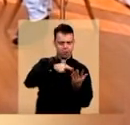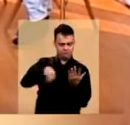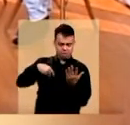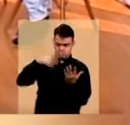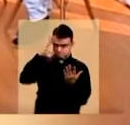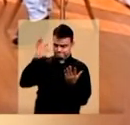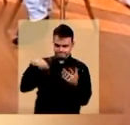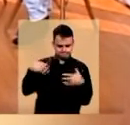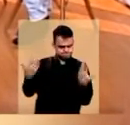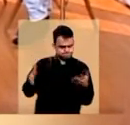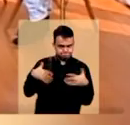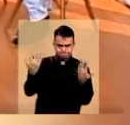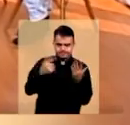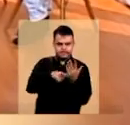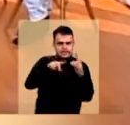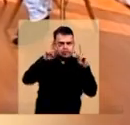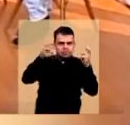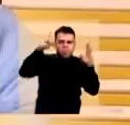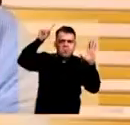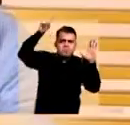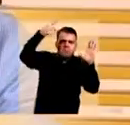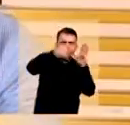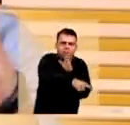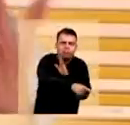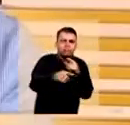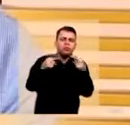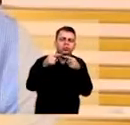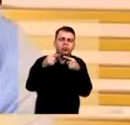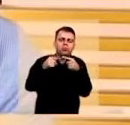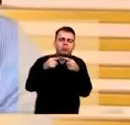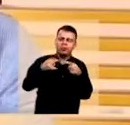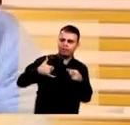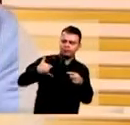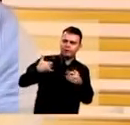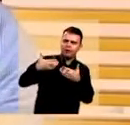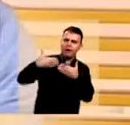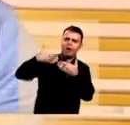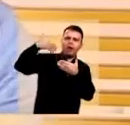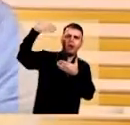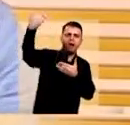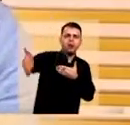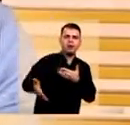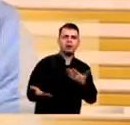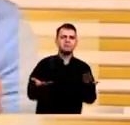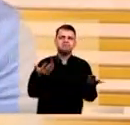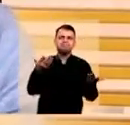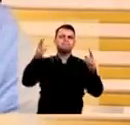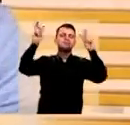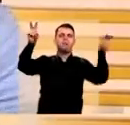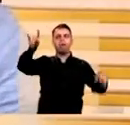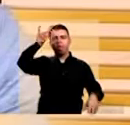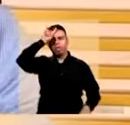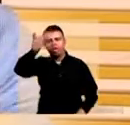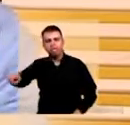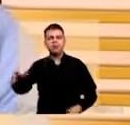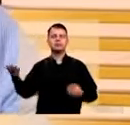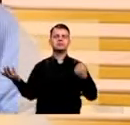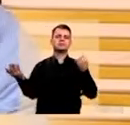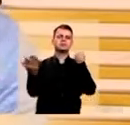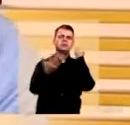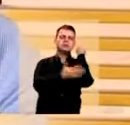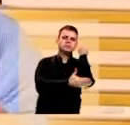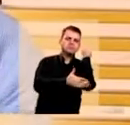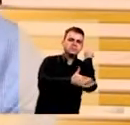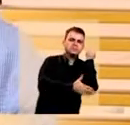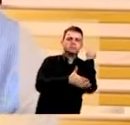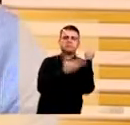está acontecendo ali, né? Porque são temas assim de uma idade mais adiantada. Quer dizer, como é que a criança vai entender a questão do adultério, a questão do